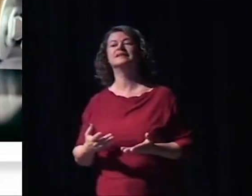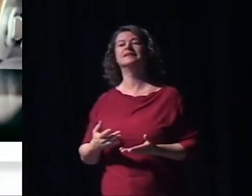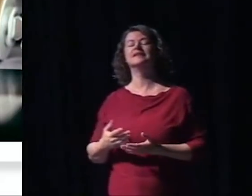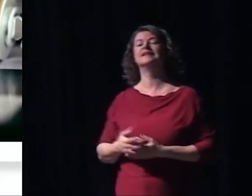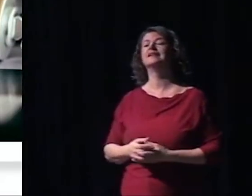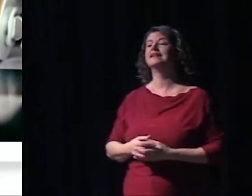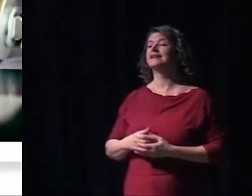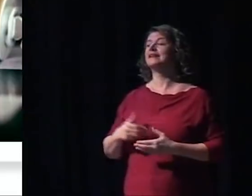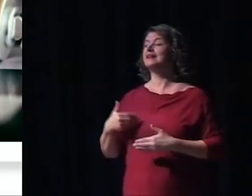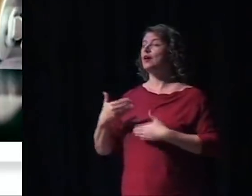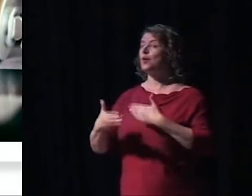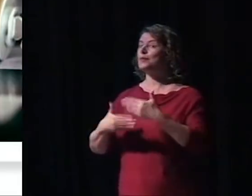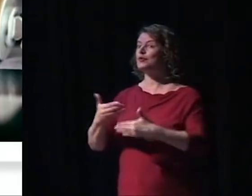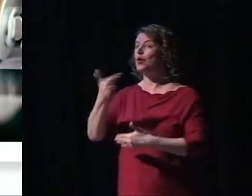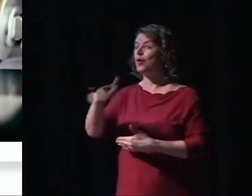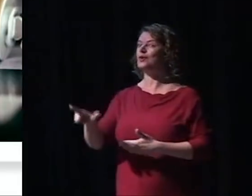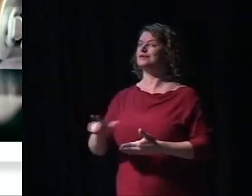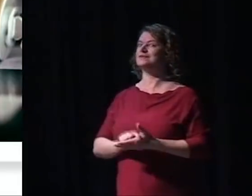Ele está chegando,